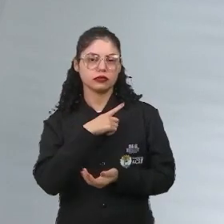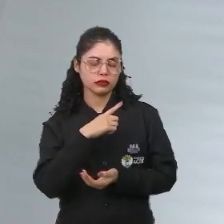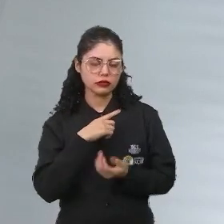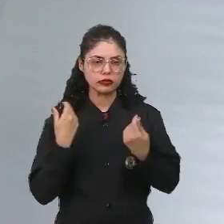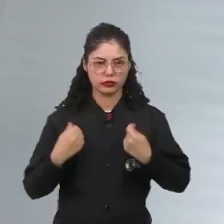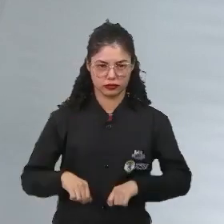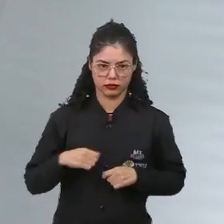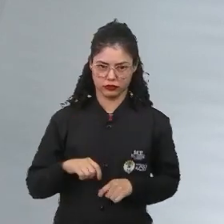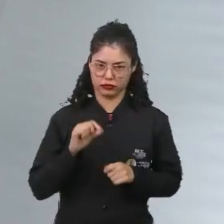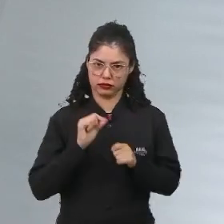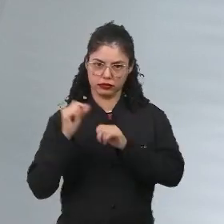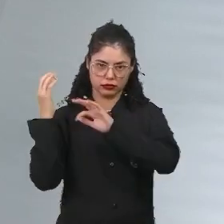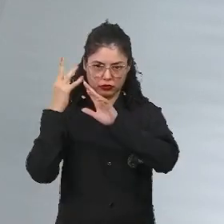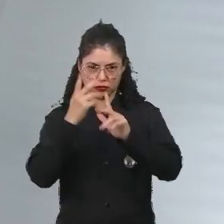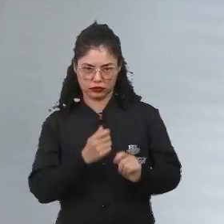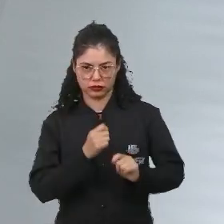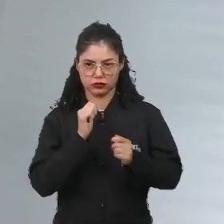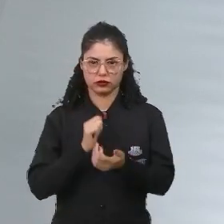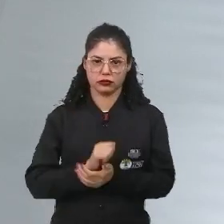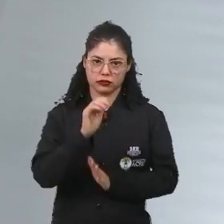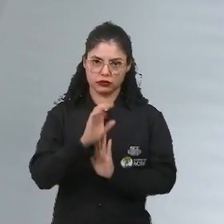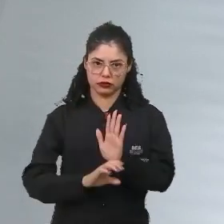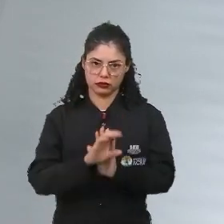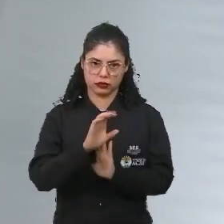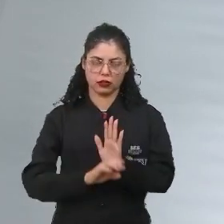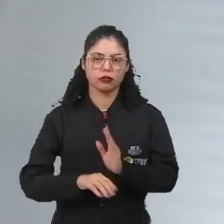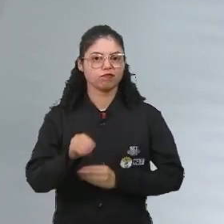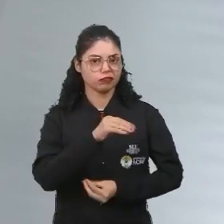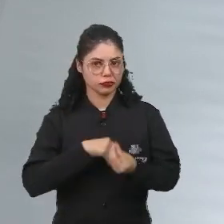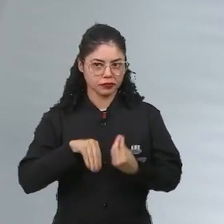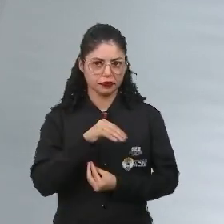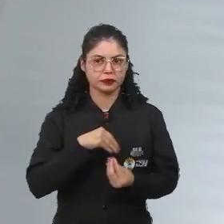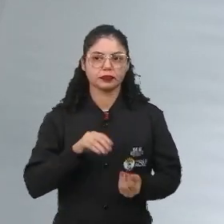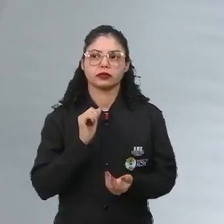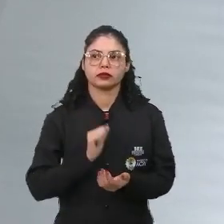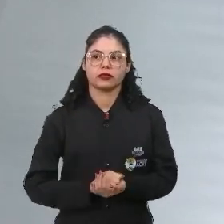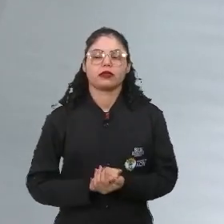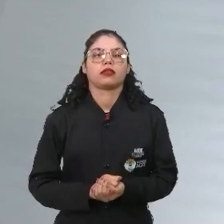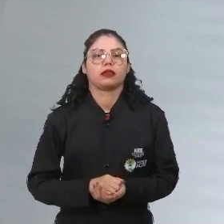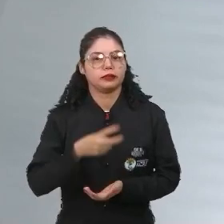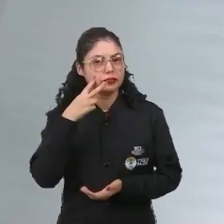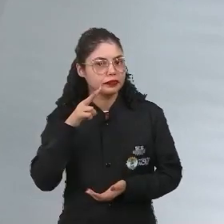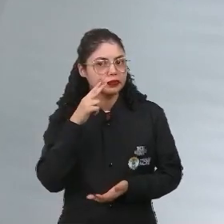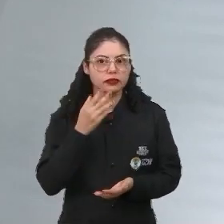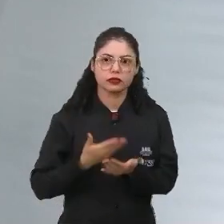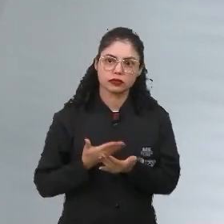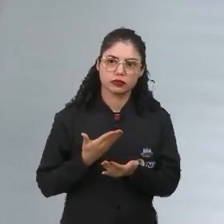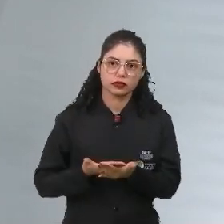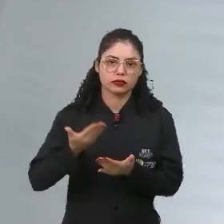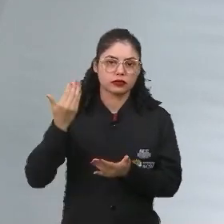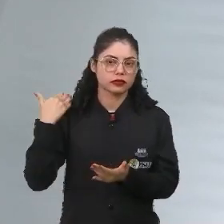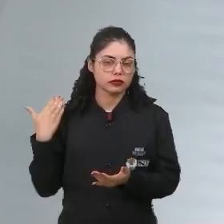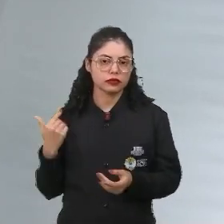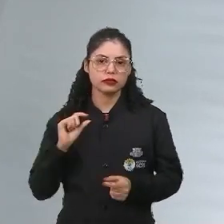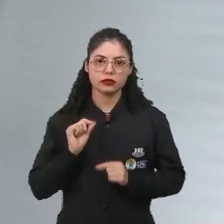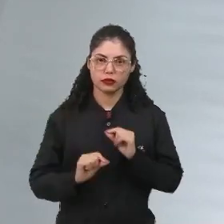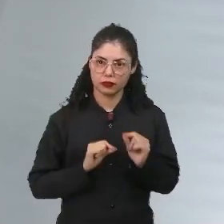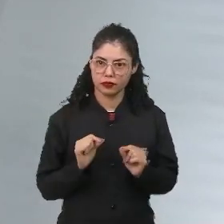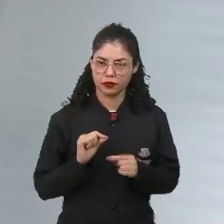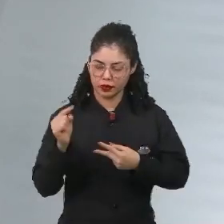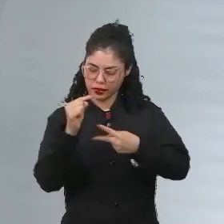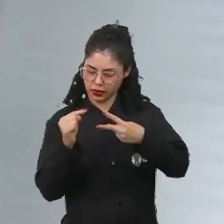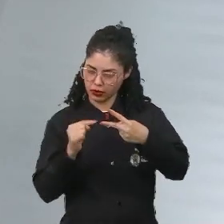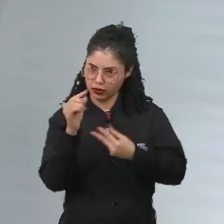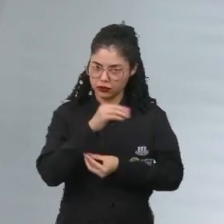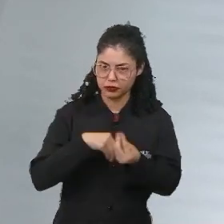nós precisamos aí relembrar o conceito de misturas heterogêneas. Vimos na aula anterior que existem dois tipos